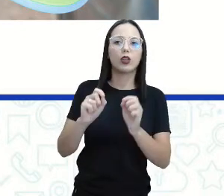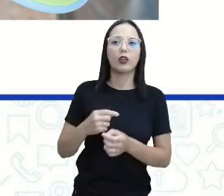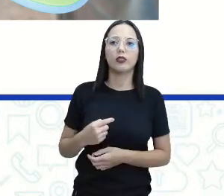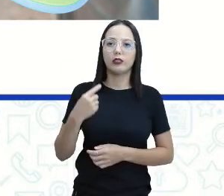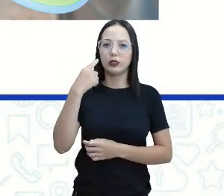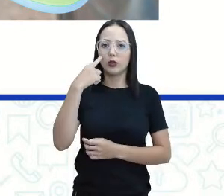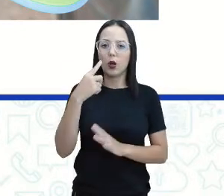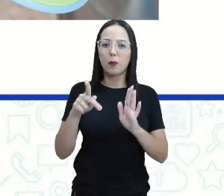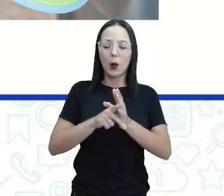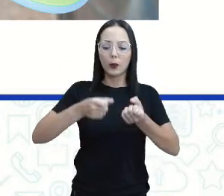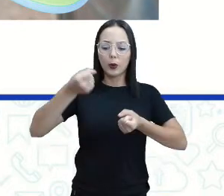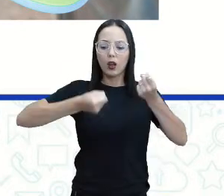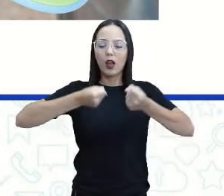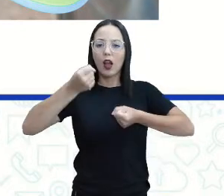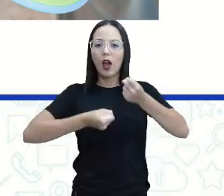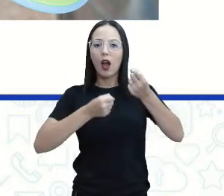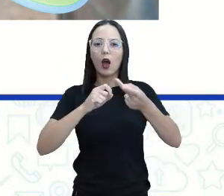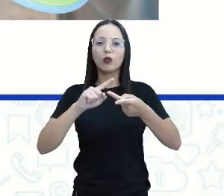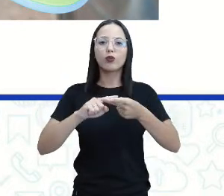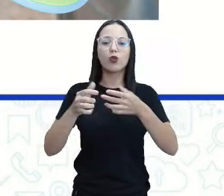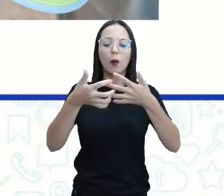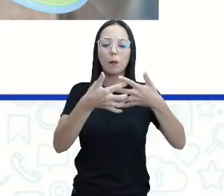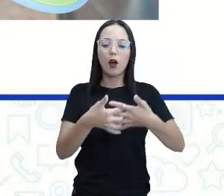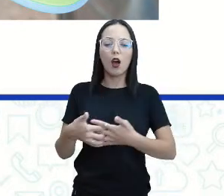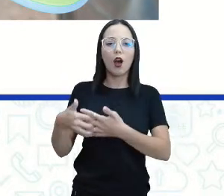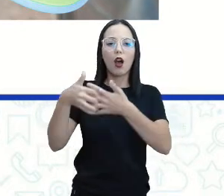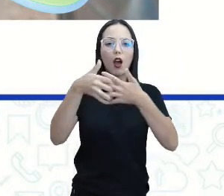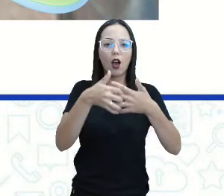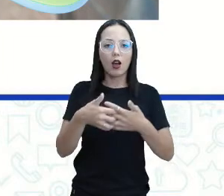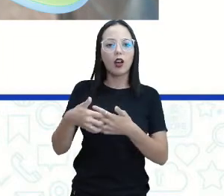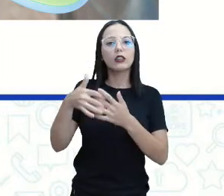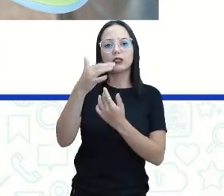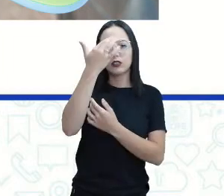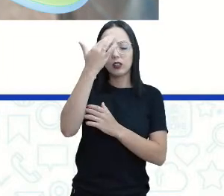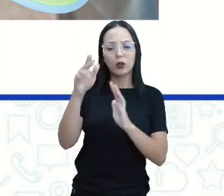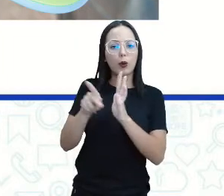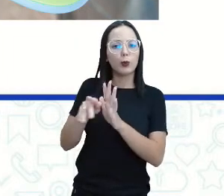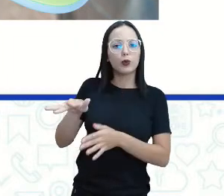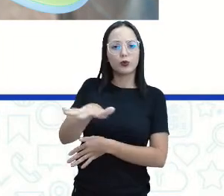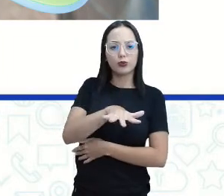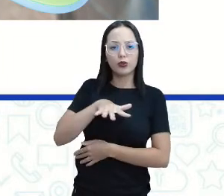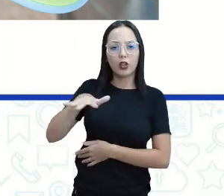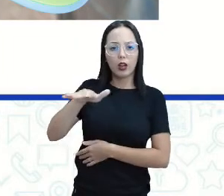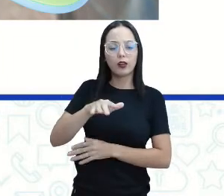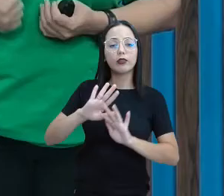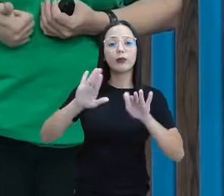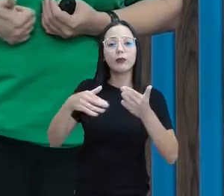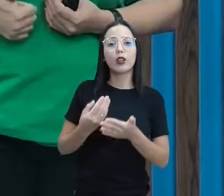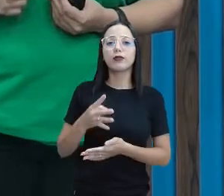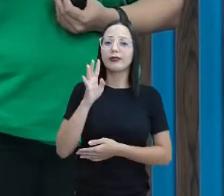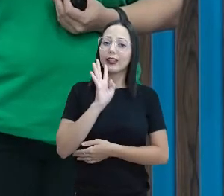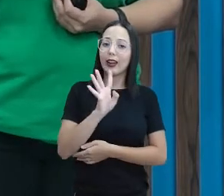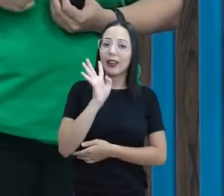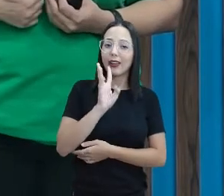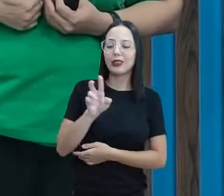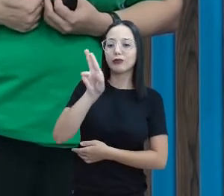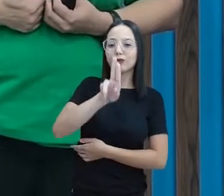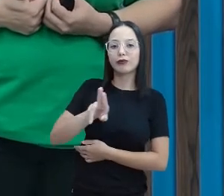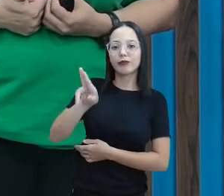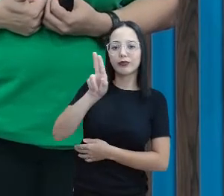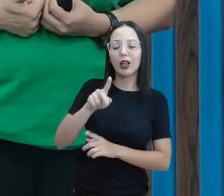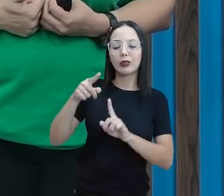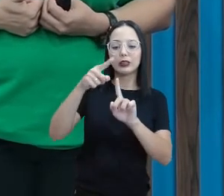Para os carros, né? Para os caminhões, para os transportes no geral. Então, é muito bacana utilizar